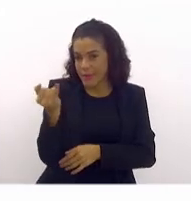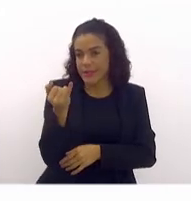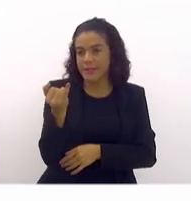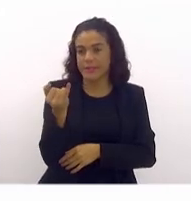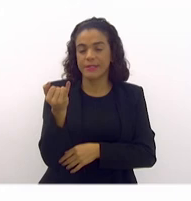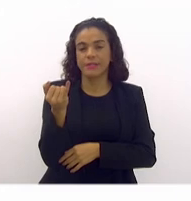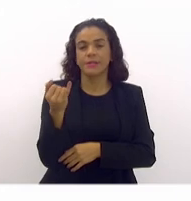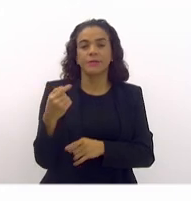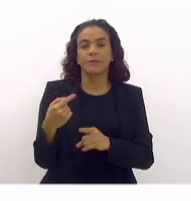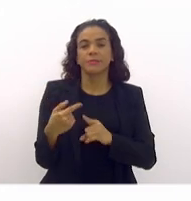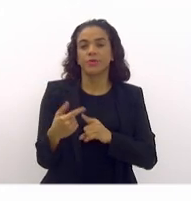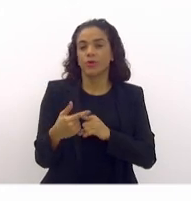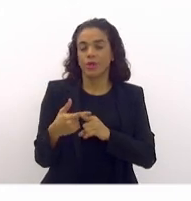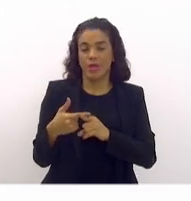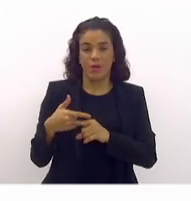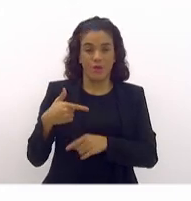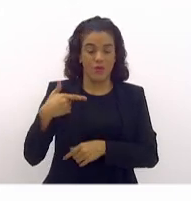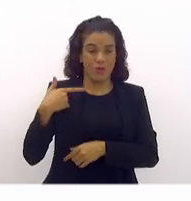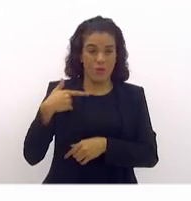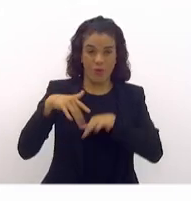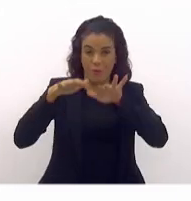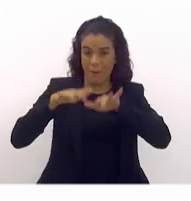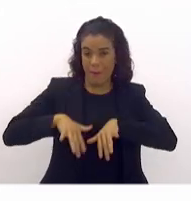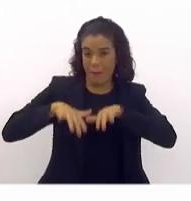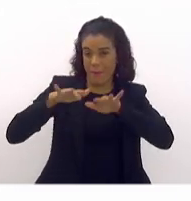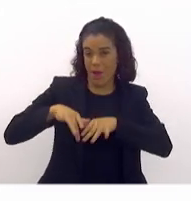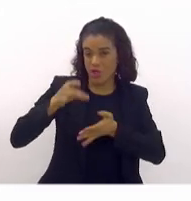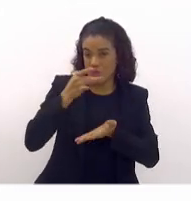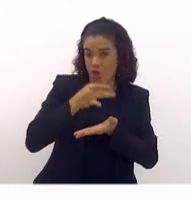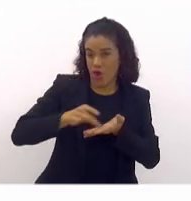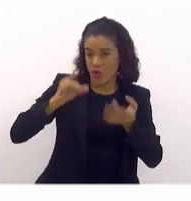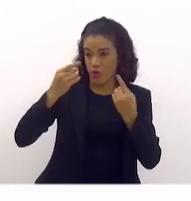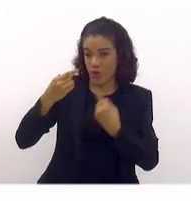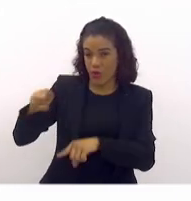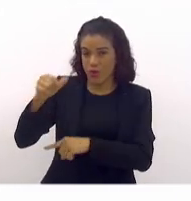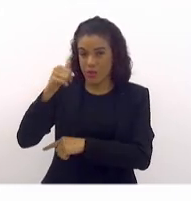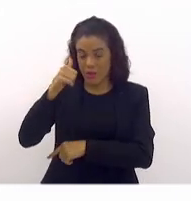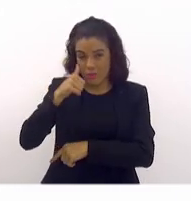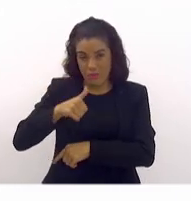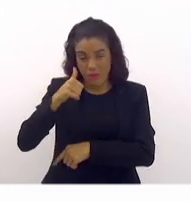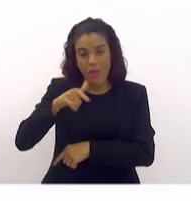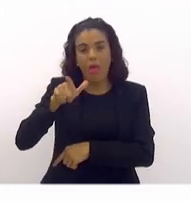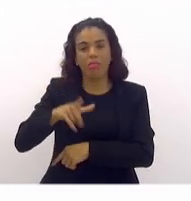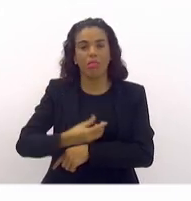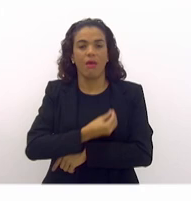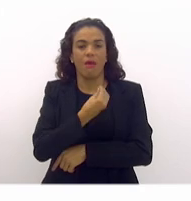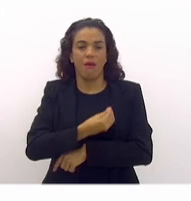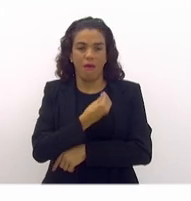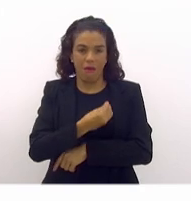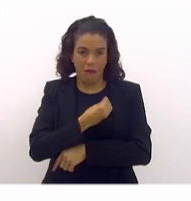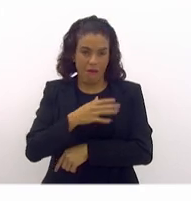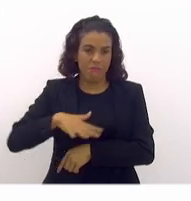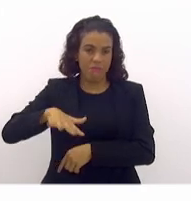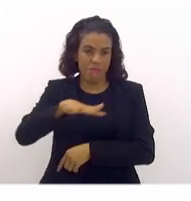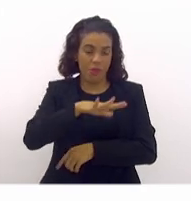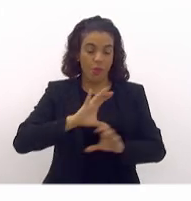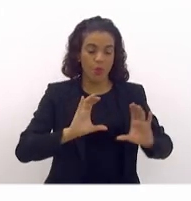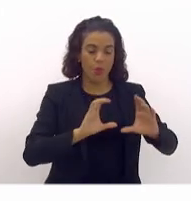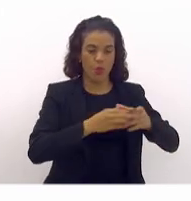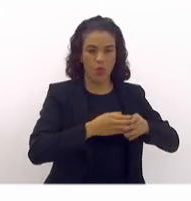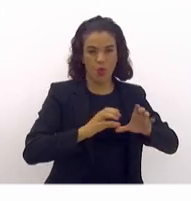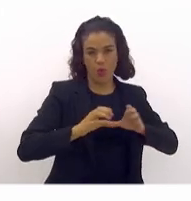isso, porque o discurso de ódio contra mulheres, ele é sempre presente nesses espaços, nesses fóruns, nesses